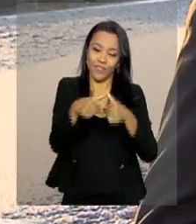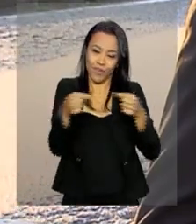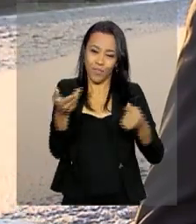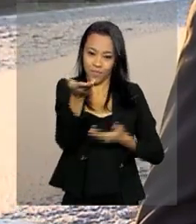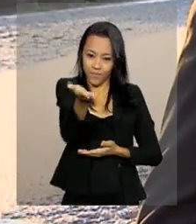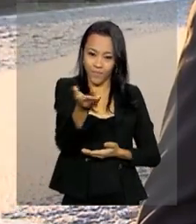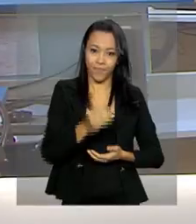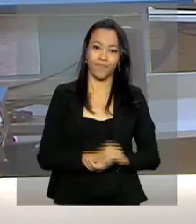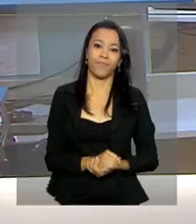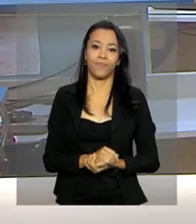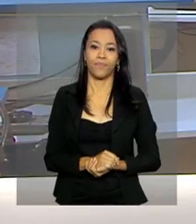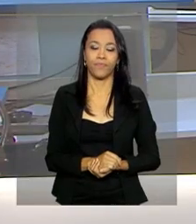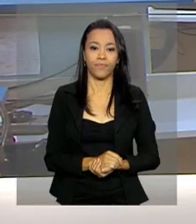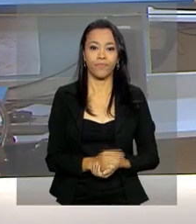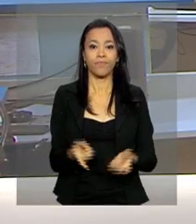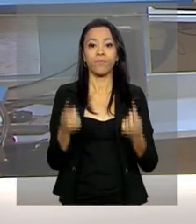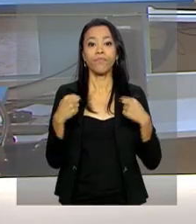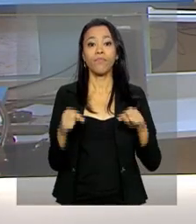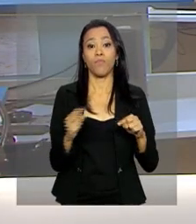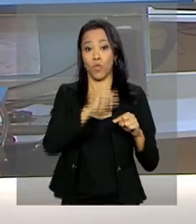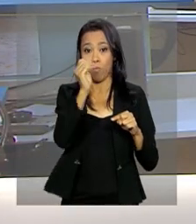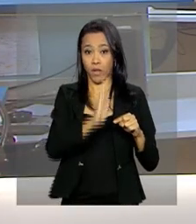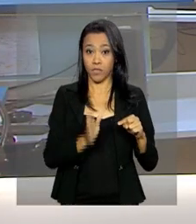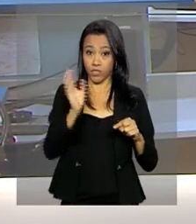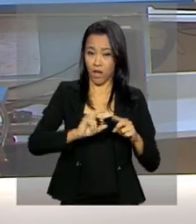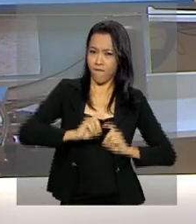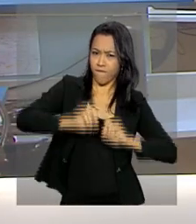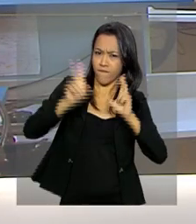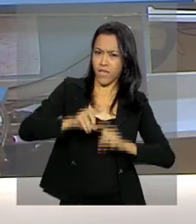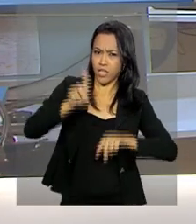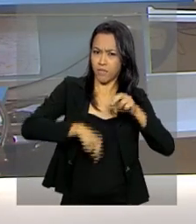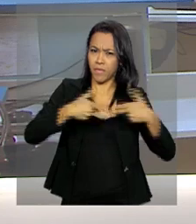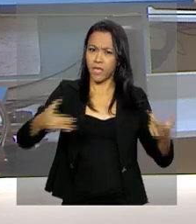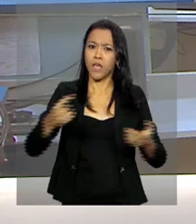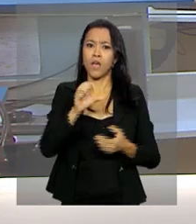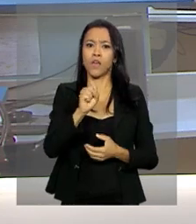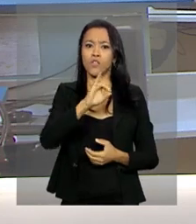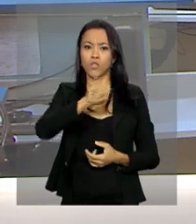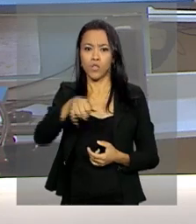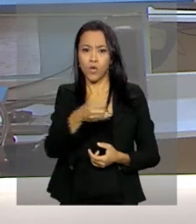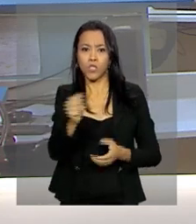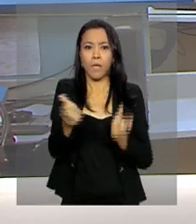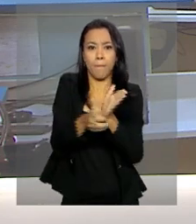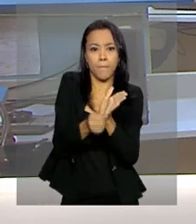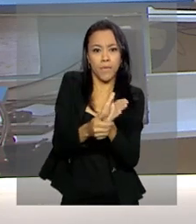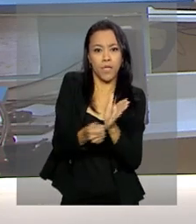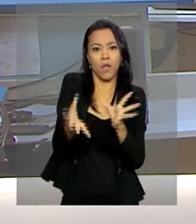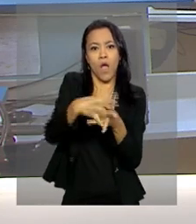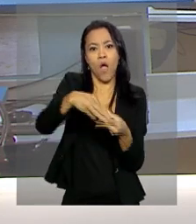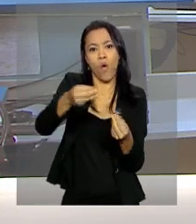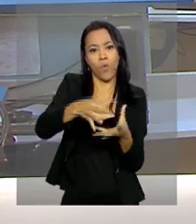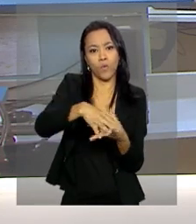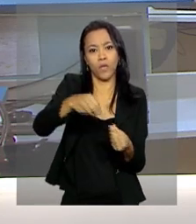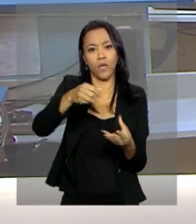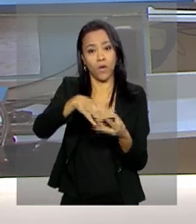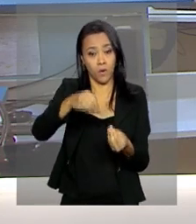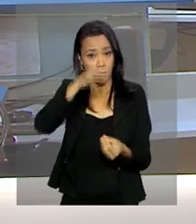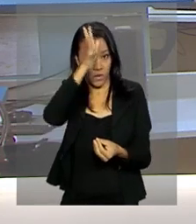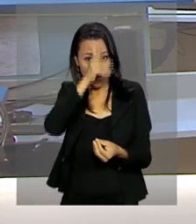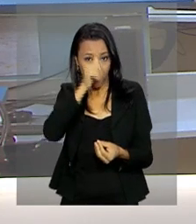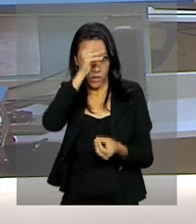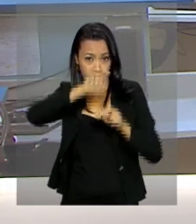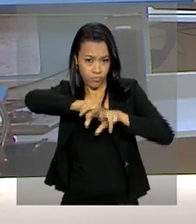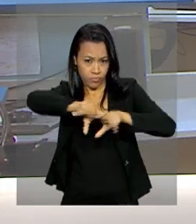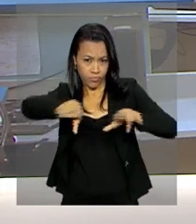Pedro Neto o Brasil já exporta para o Japão soja milho algodão e aves mas quer ampliar a presença de